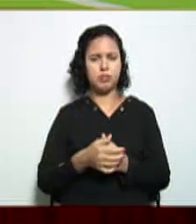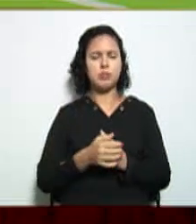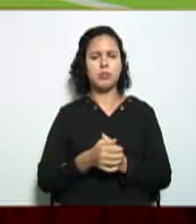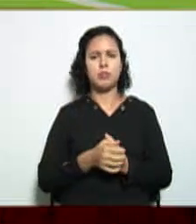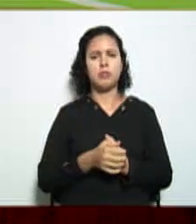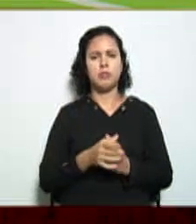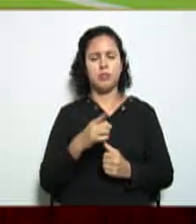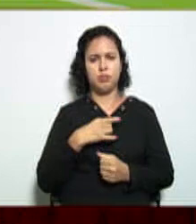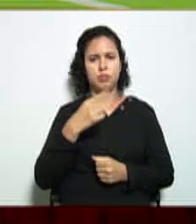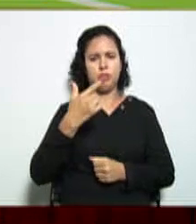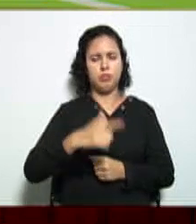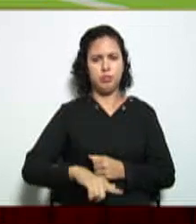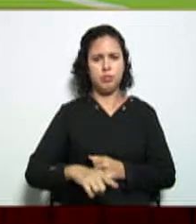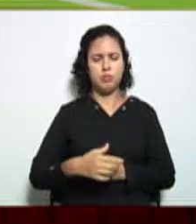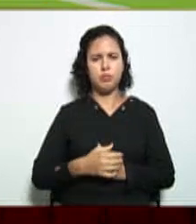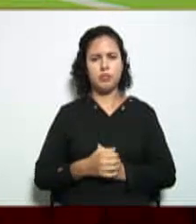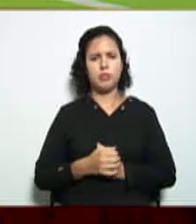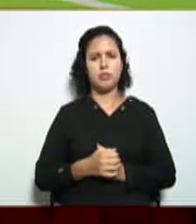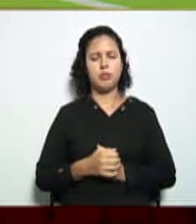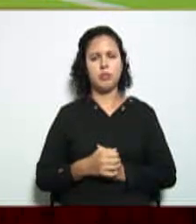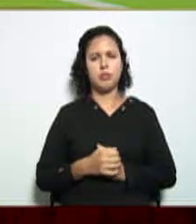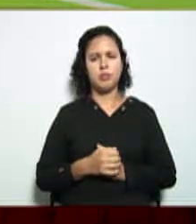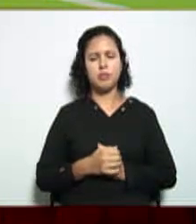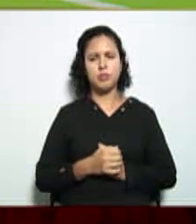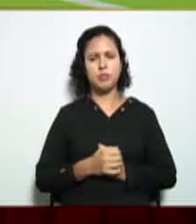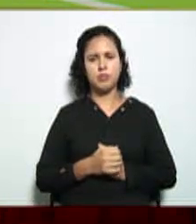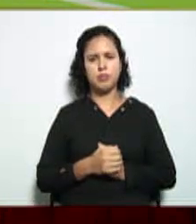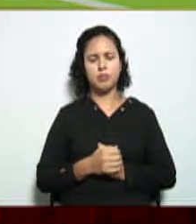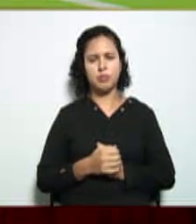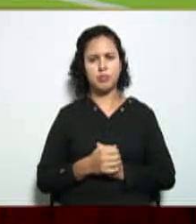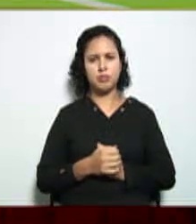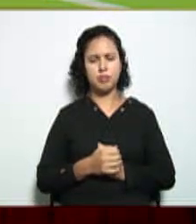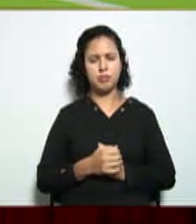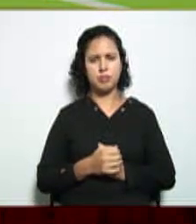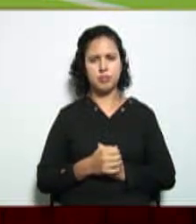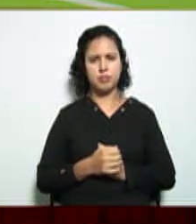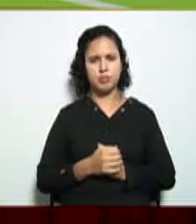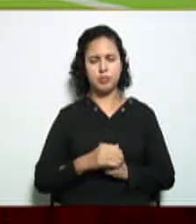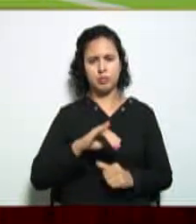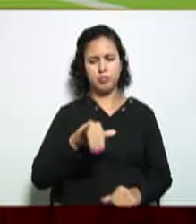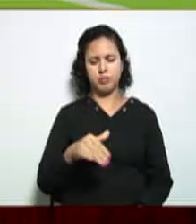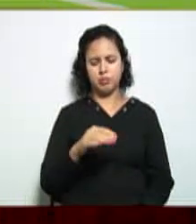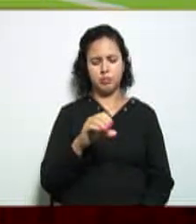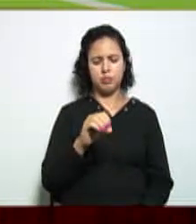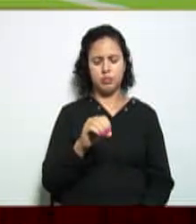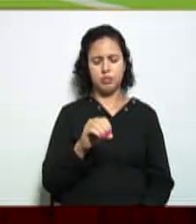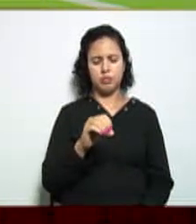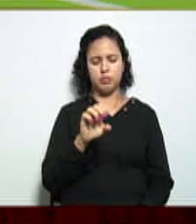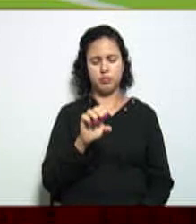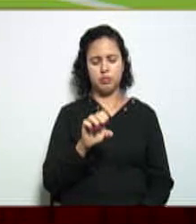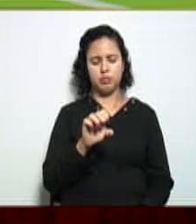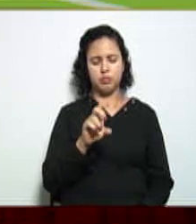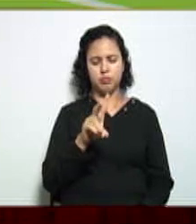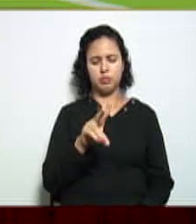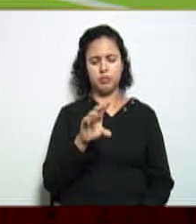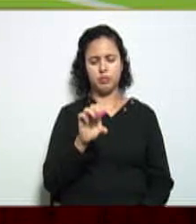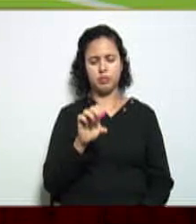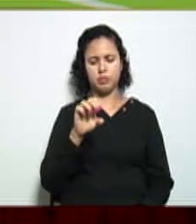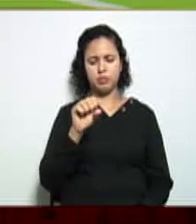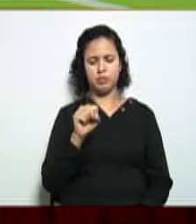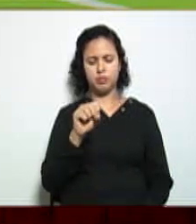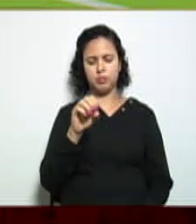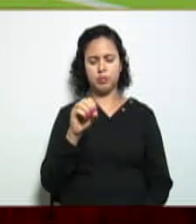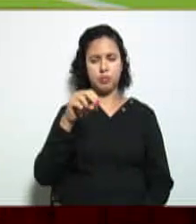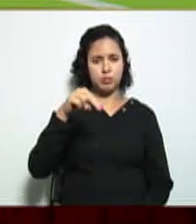Temos mais participações. Vamos ver lá. Aqui, ó. É o Joeverson da Escola Mafalda Rodrigues, lá em Ariquemes, então trouxe